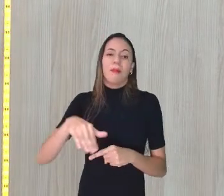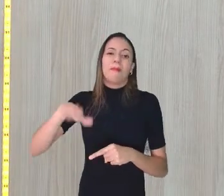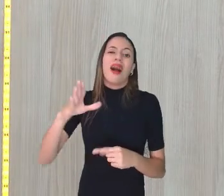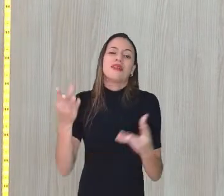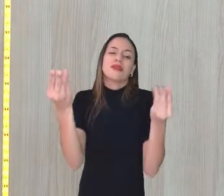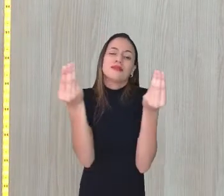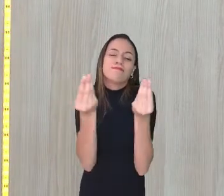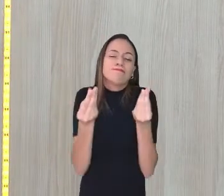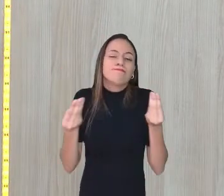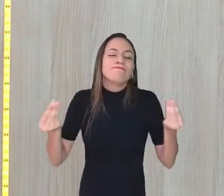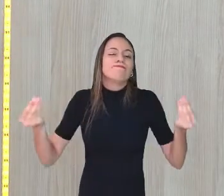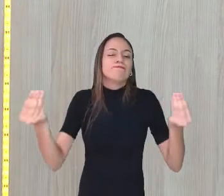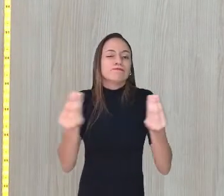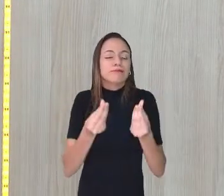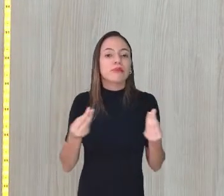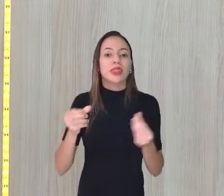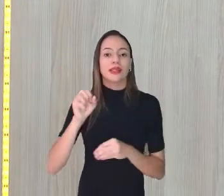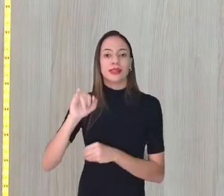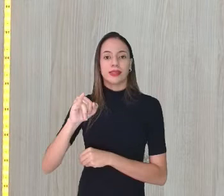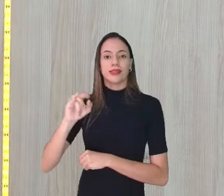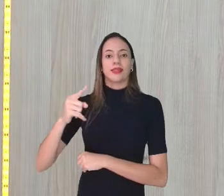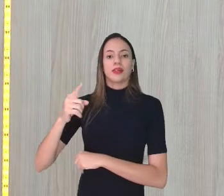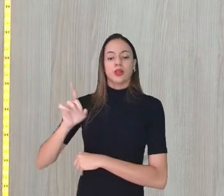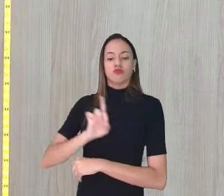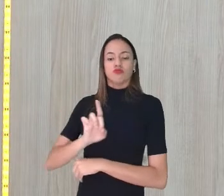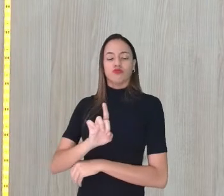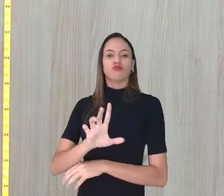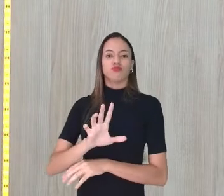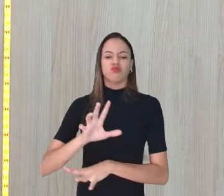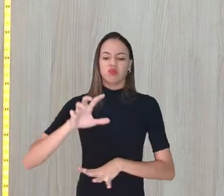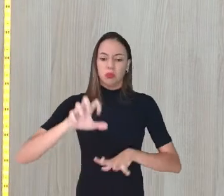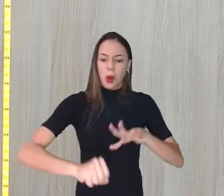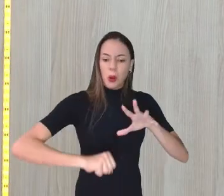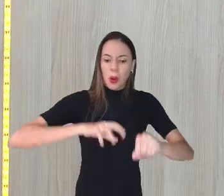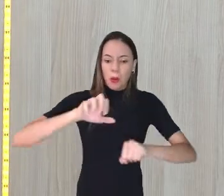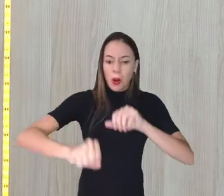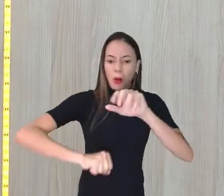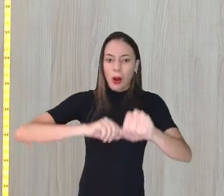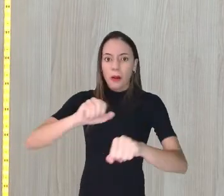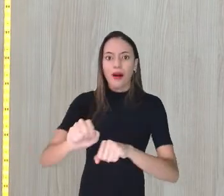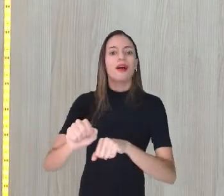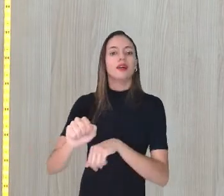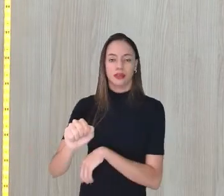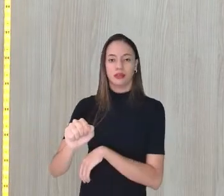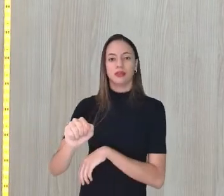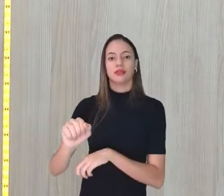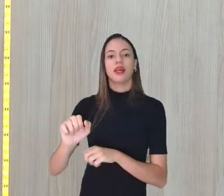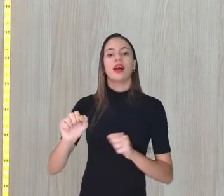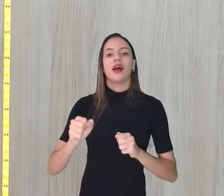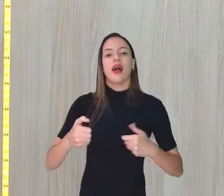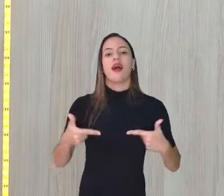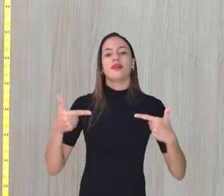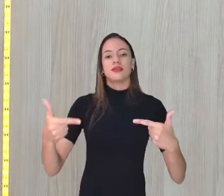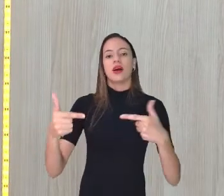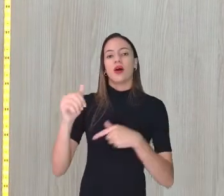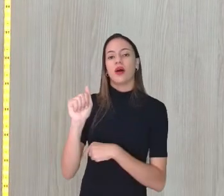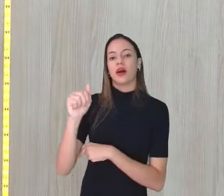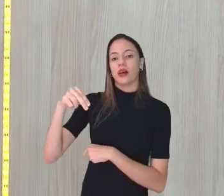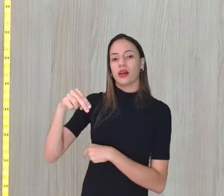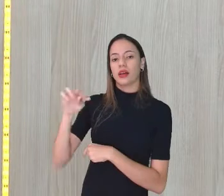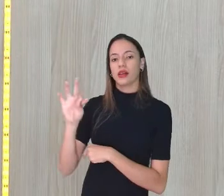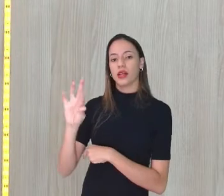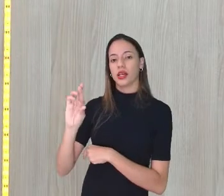né? Porque se a gente intervir, né, nas nossas ações antrópicas, né, ações humanas ali, a gente